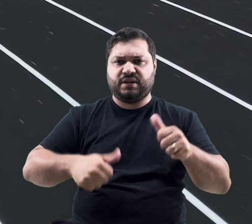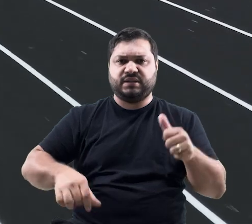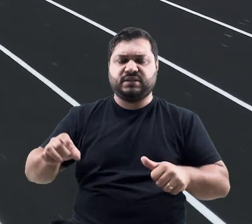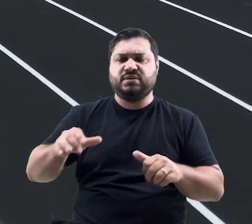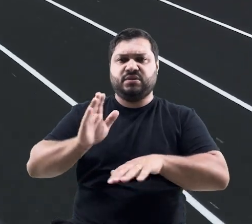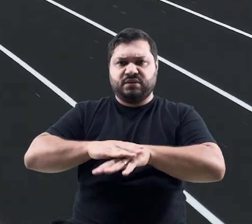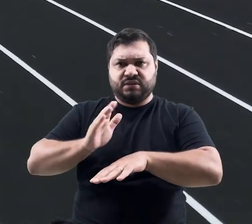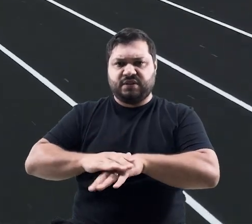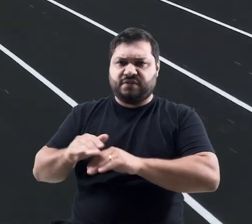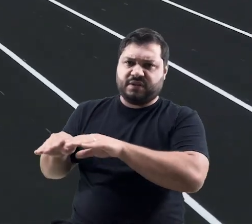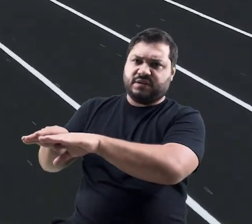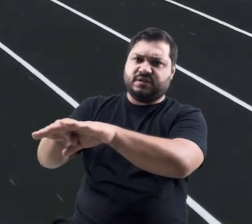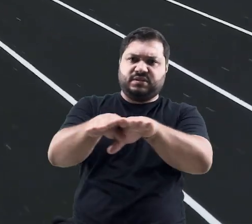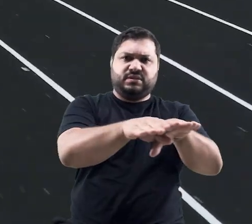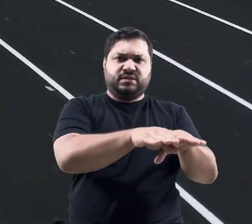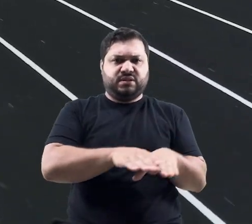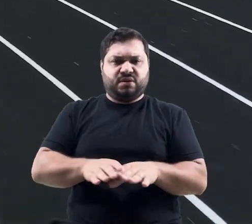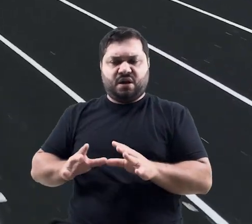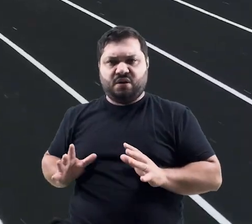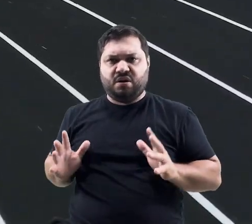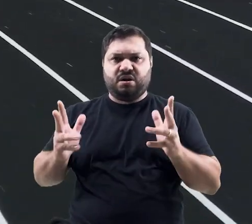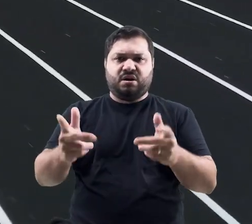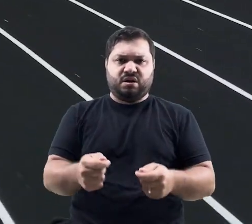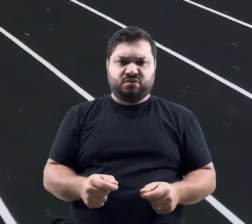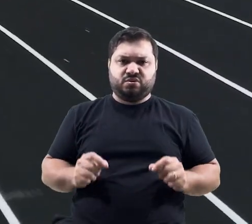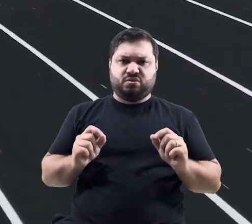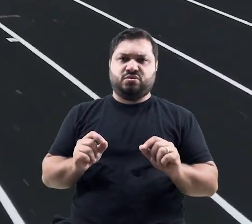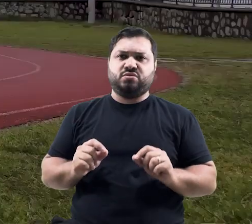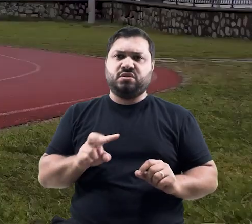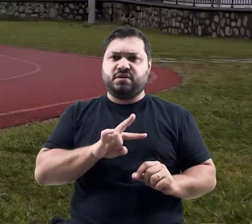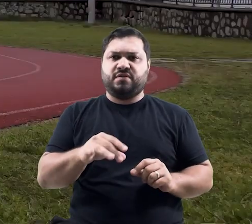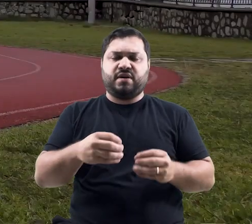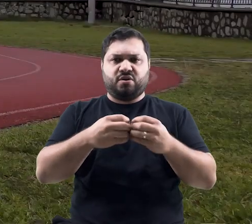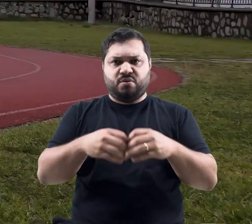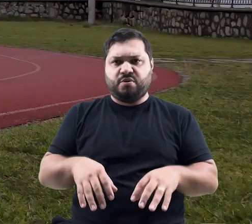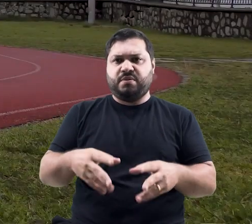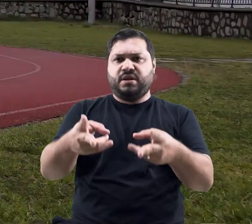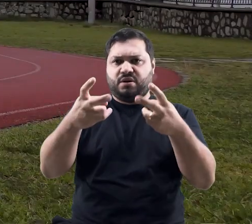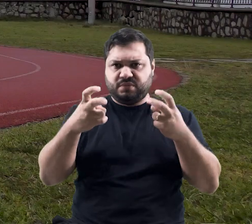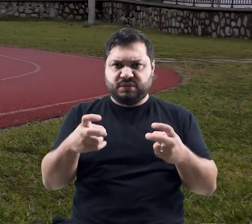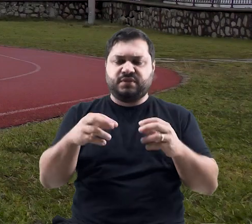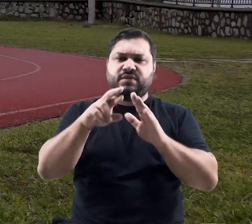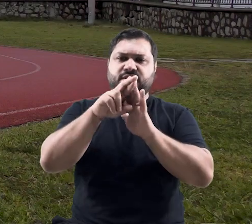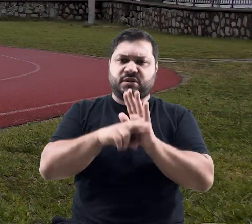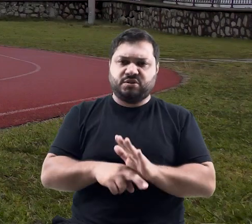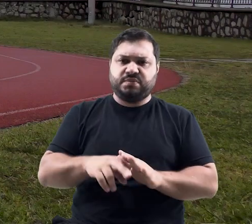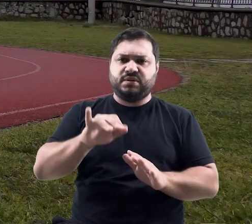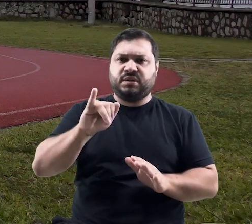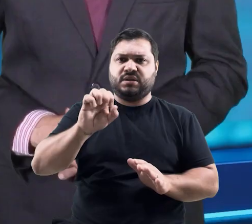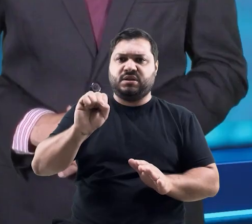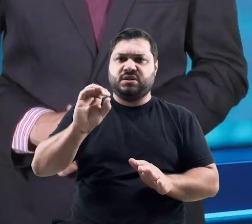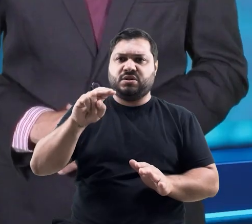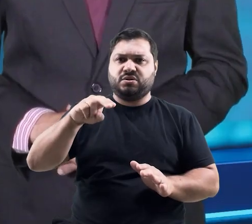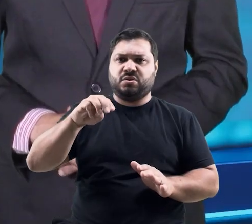de avaliação aplicados de maneira uniforme aos candidatos, o que iria comprometer a observância aos